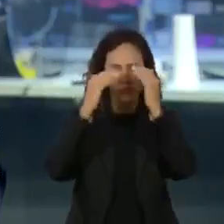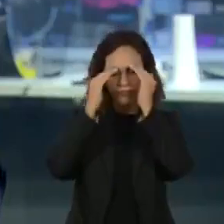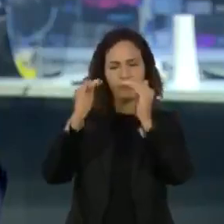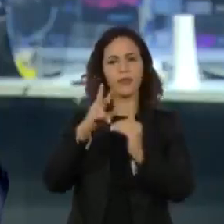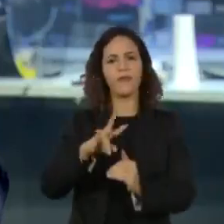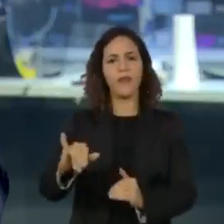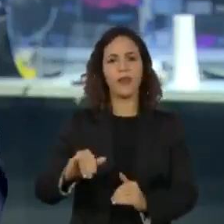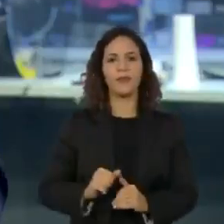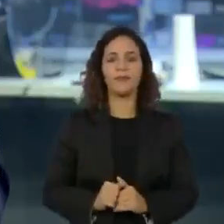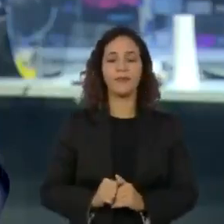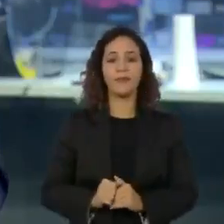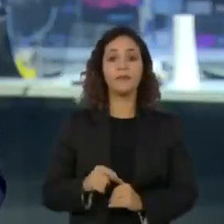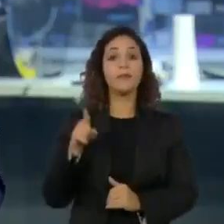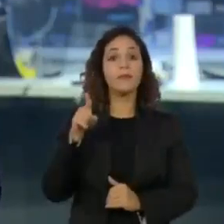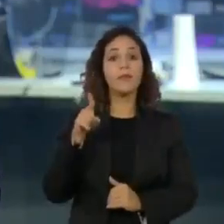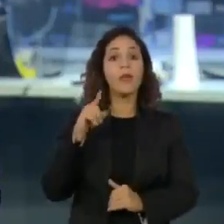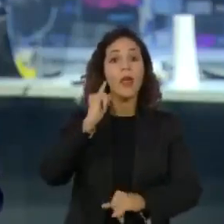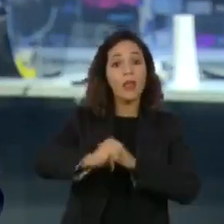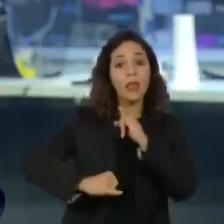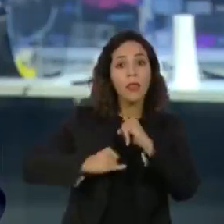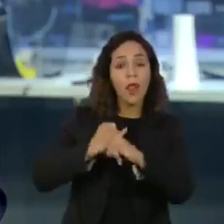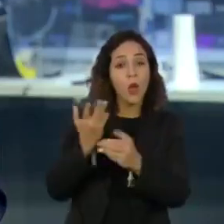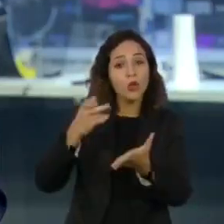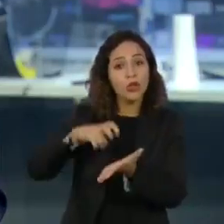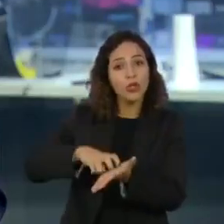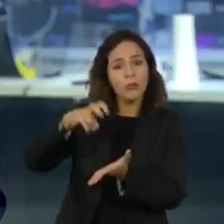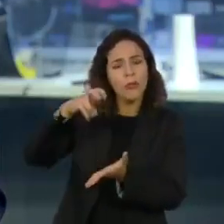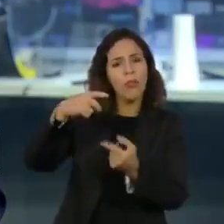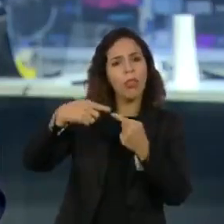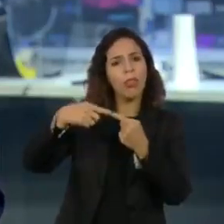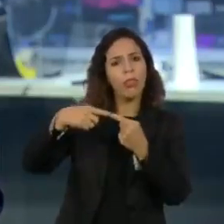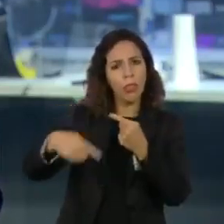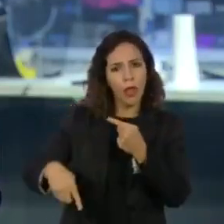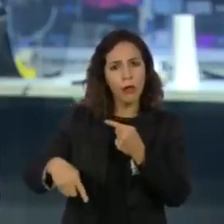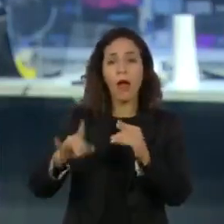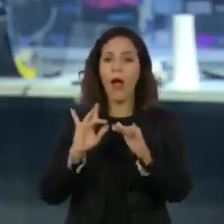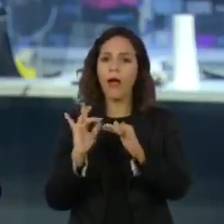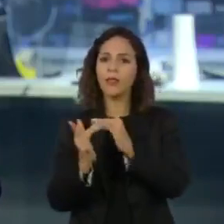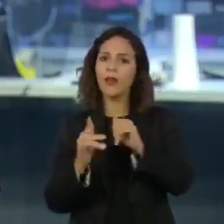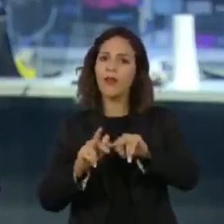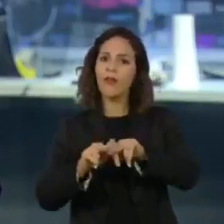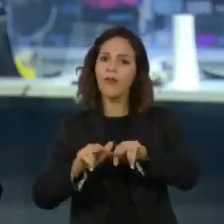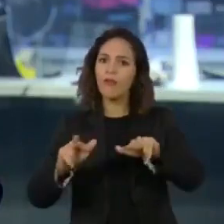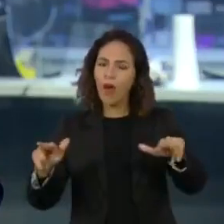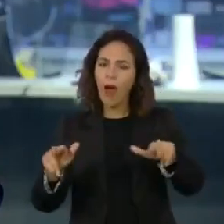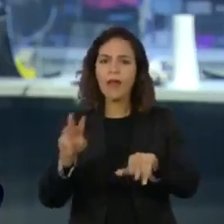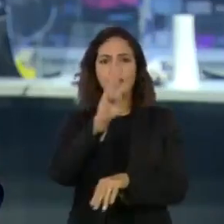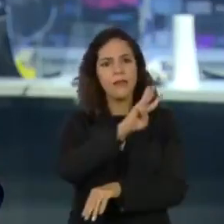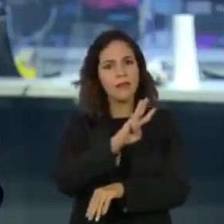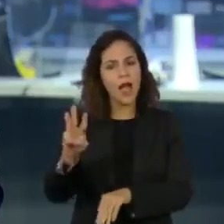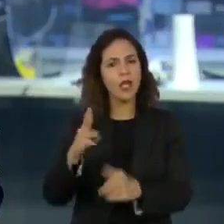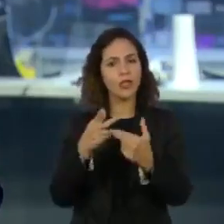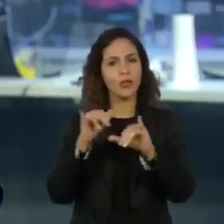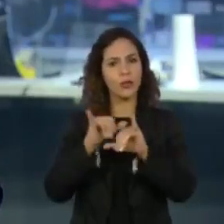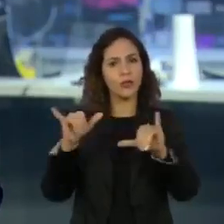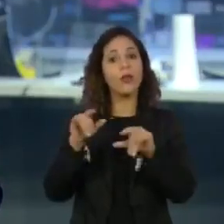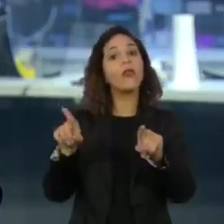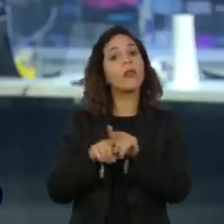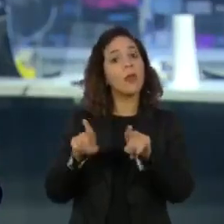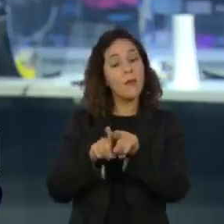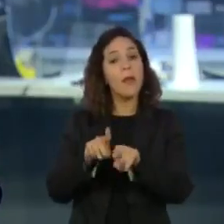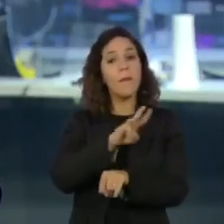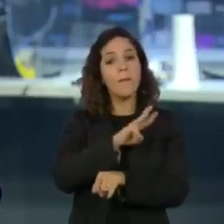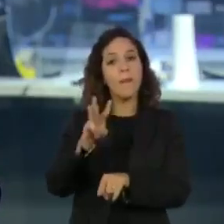é uma estabilidade na internet hoje pela manhã deixou fora do ar várias redes sociais sites de notícias e até